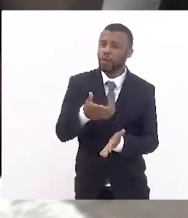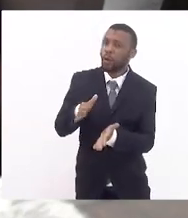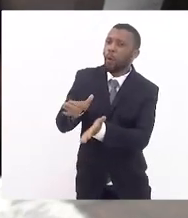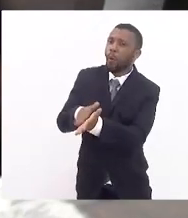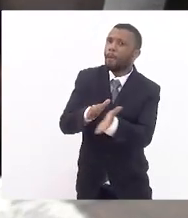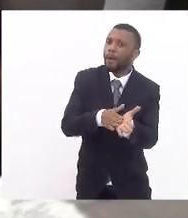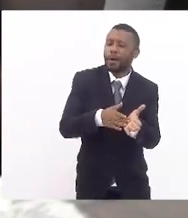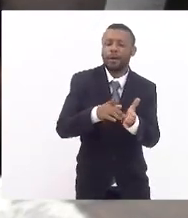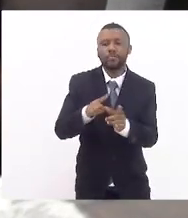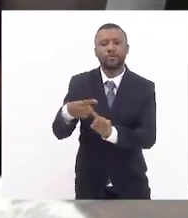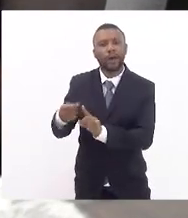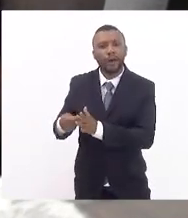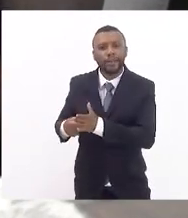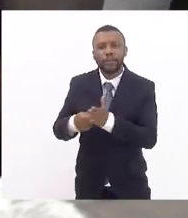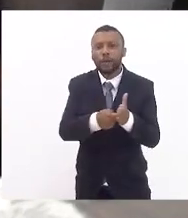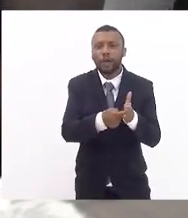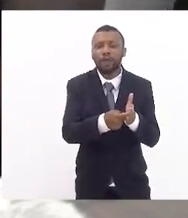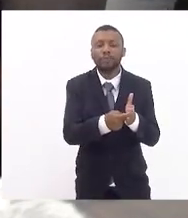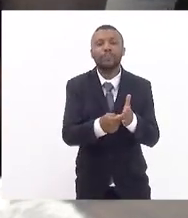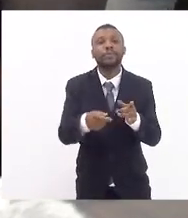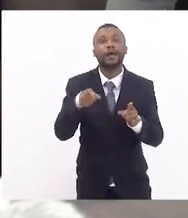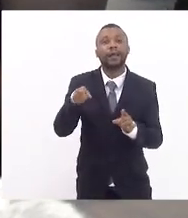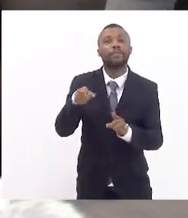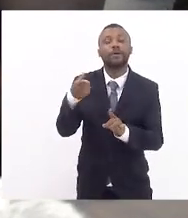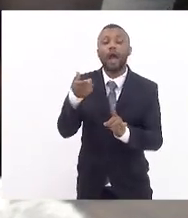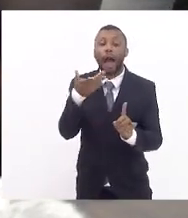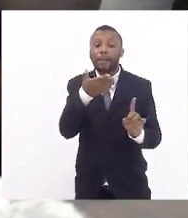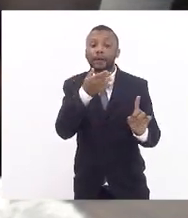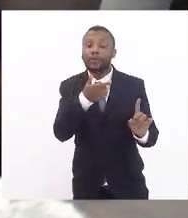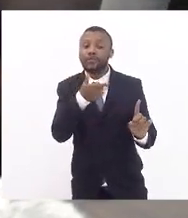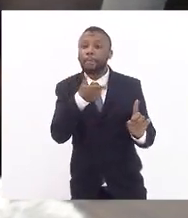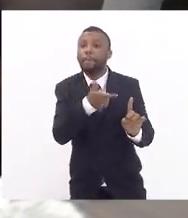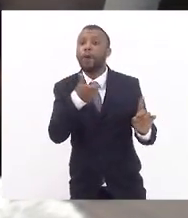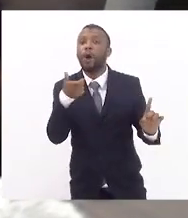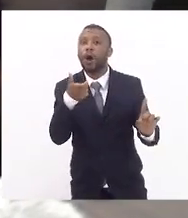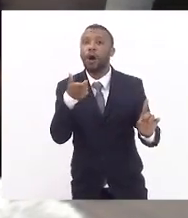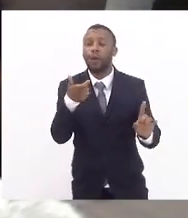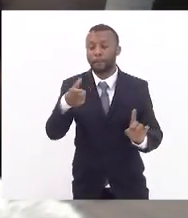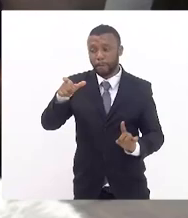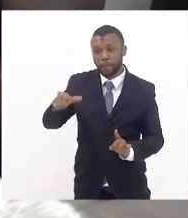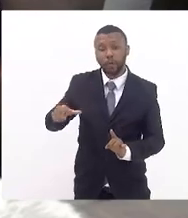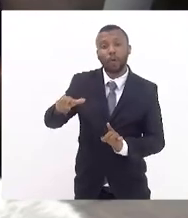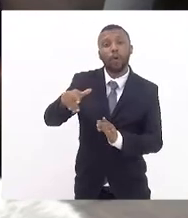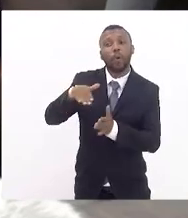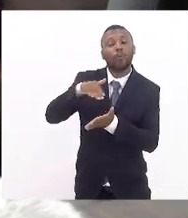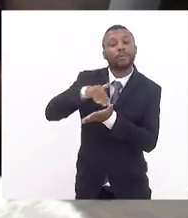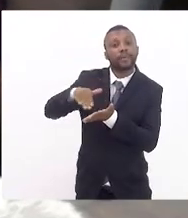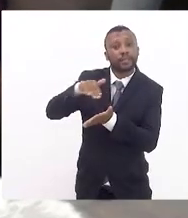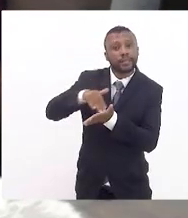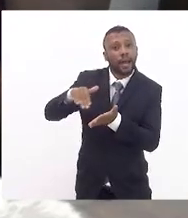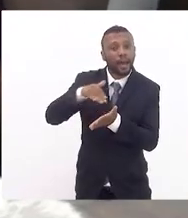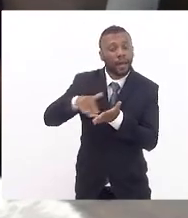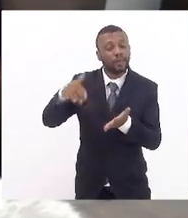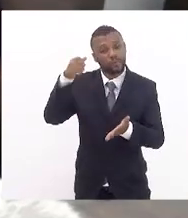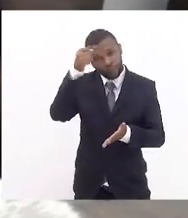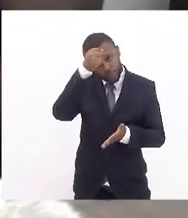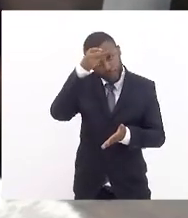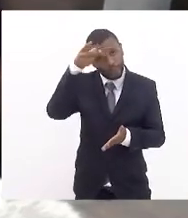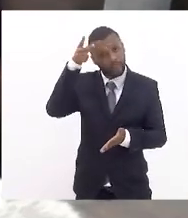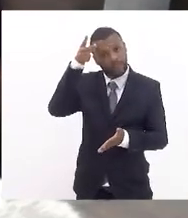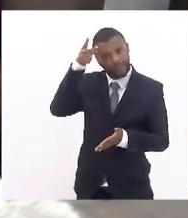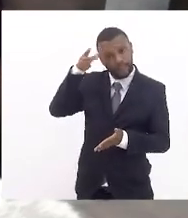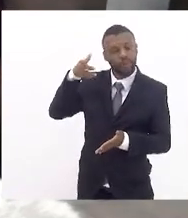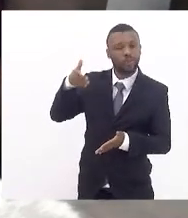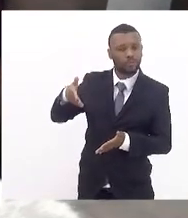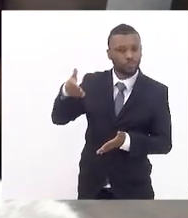passaram do limite. Foi ameaçado de morte por um secretário, uma secla do prefeito Léo Coutinho,